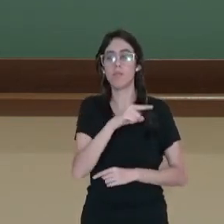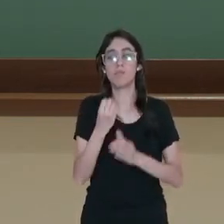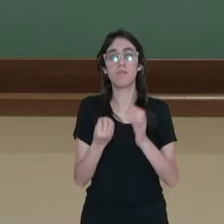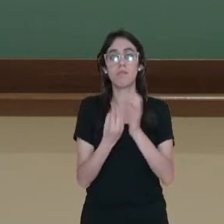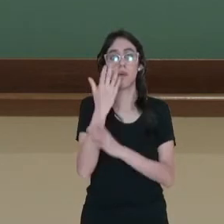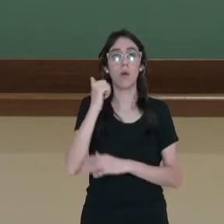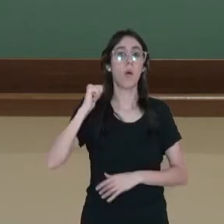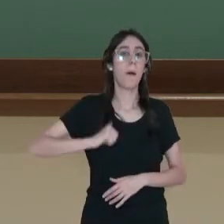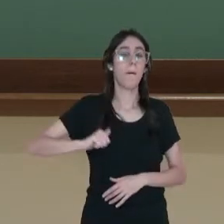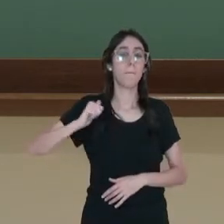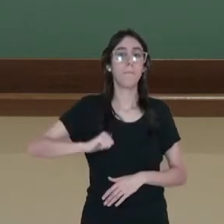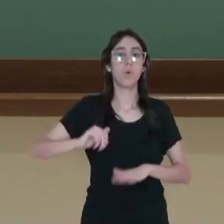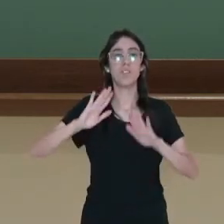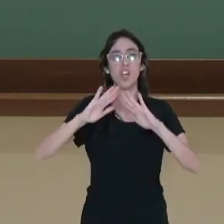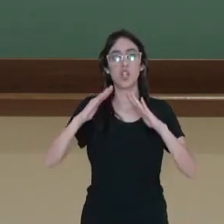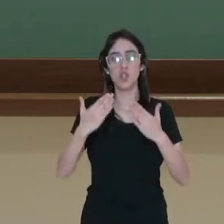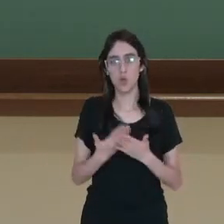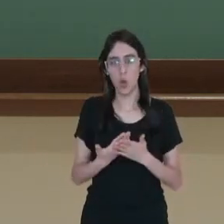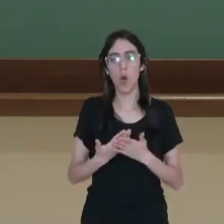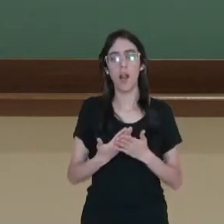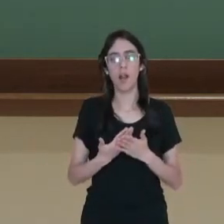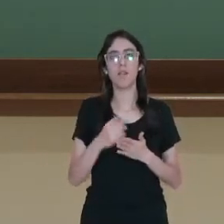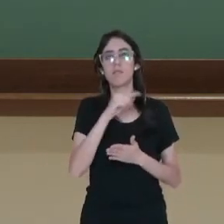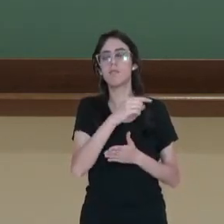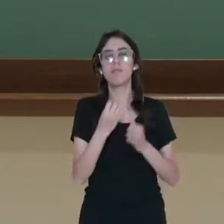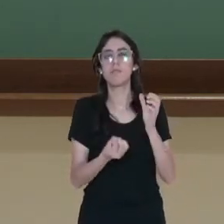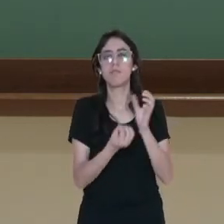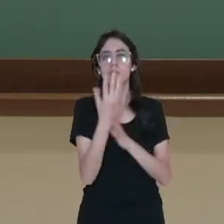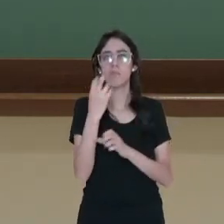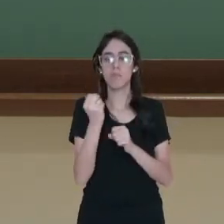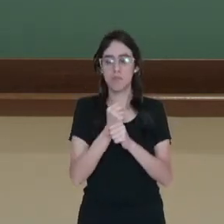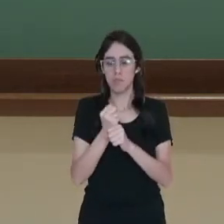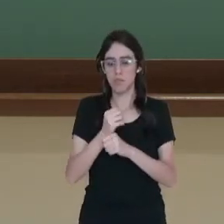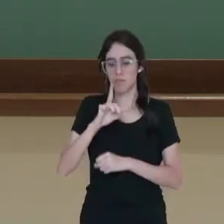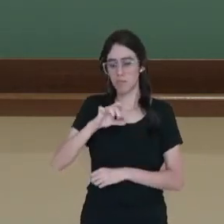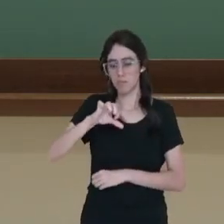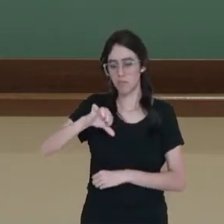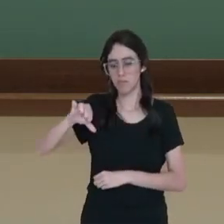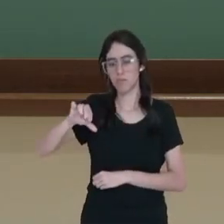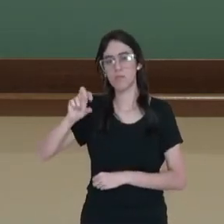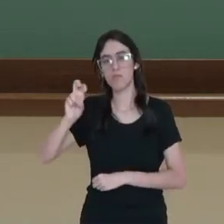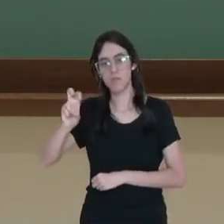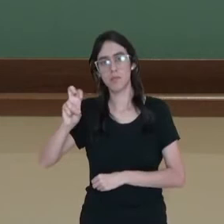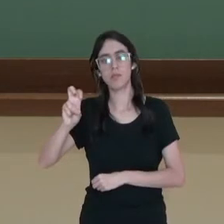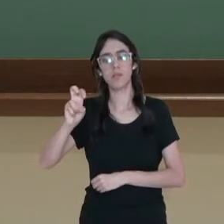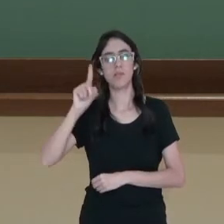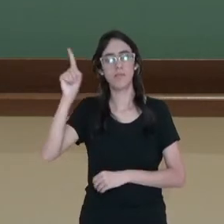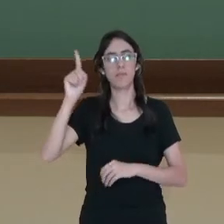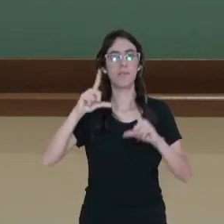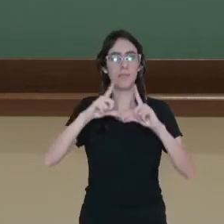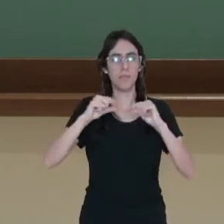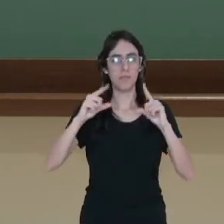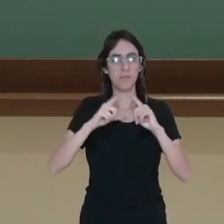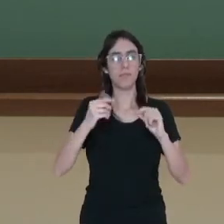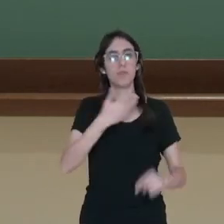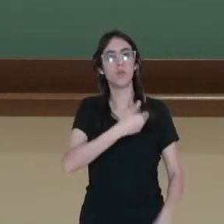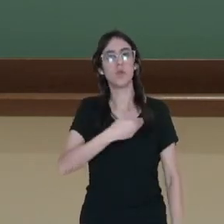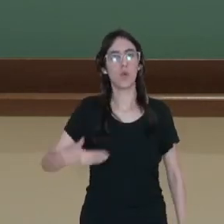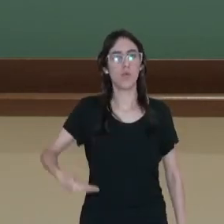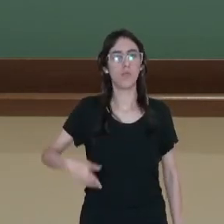Bolsa Escola. Esse programa foi criado em 1995 no Distrito Federal, pelo governador à